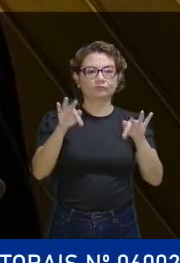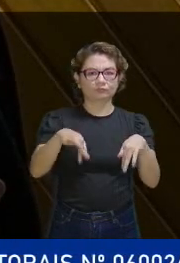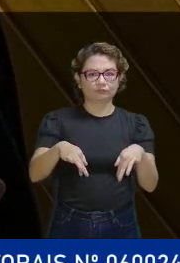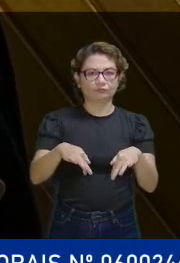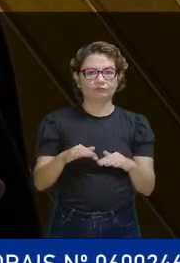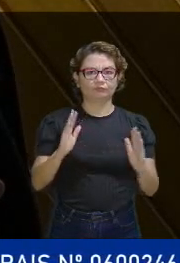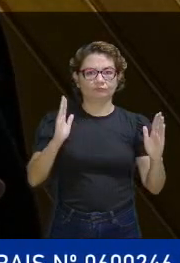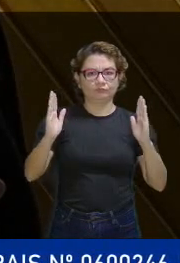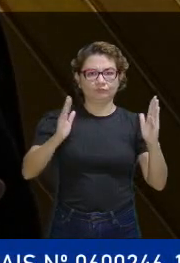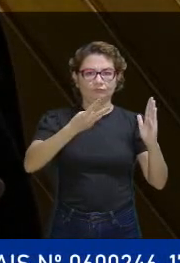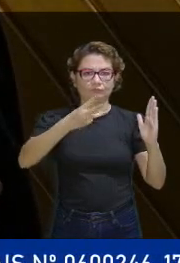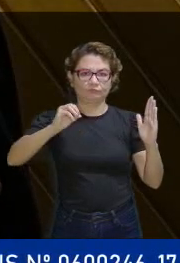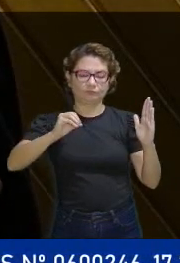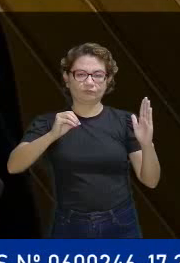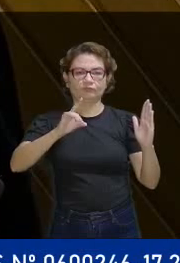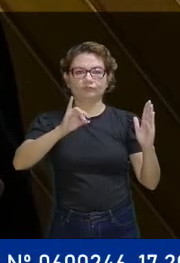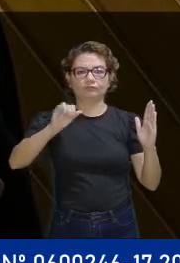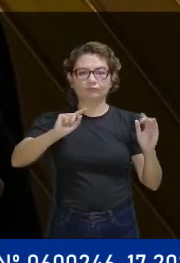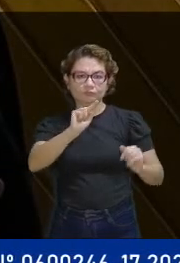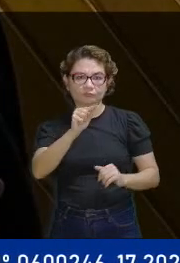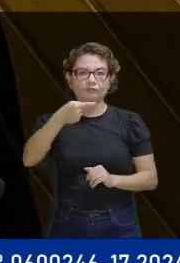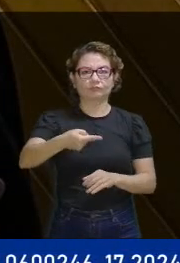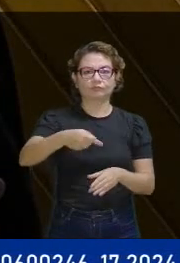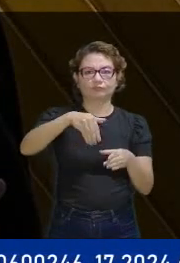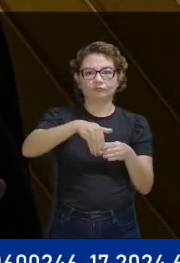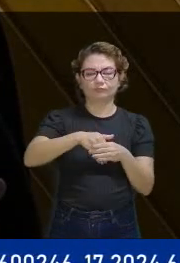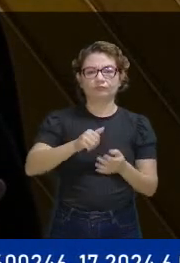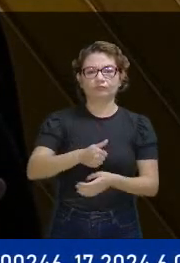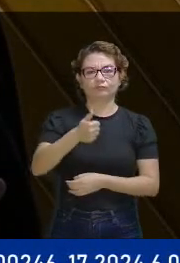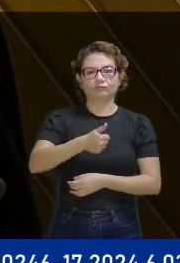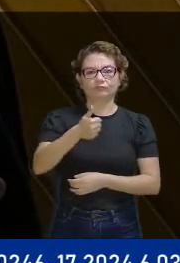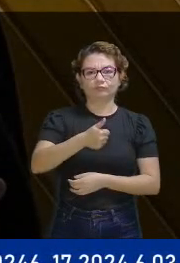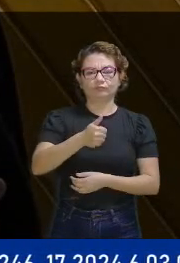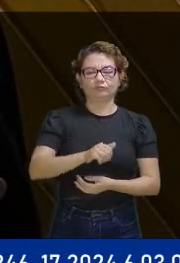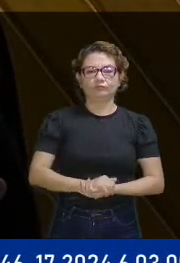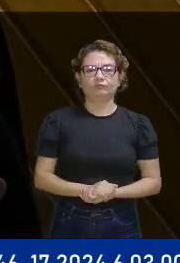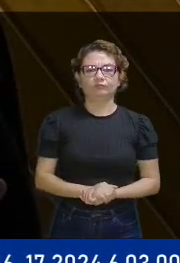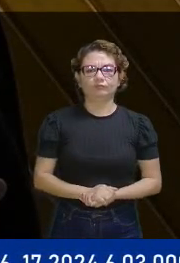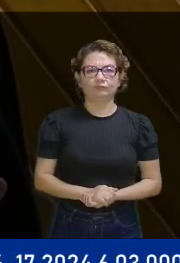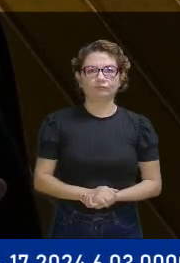inferior, primeiro, prestação de contas eleitorais, número do processo